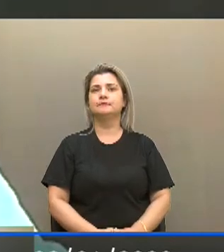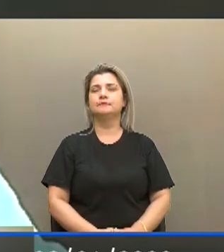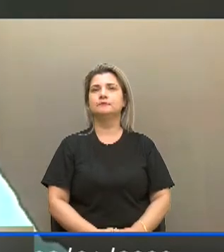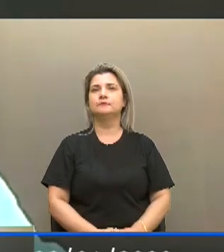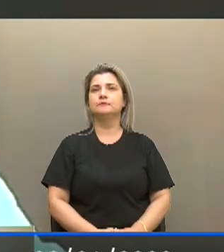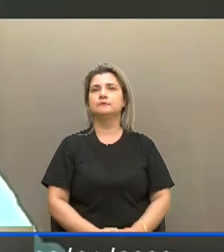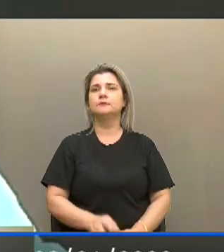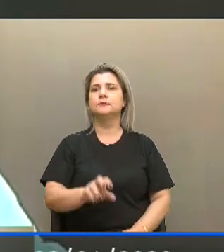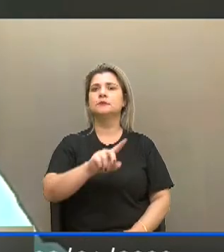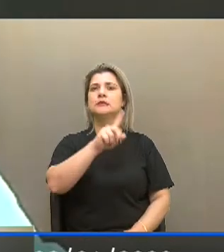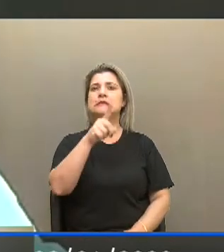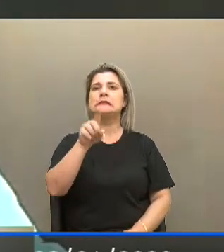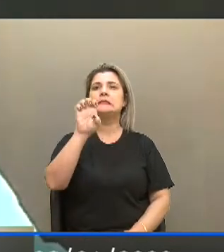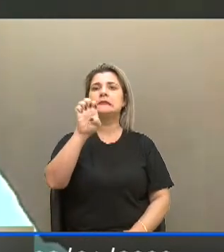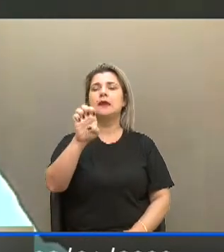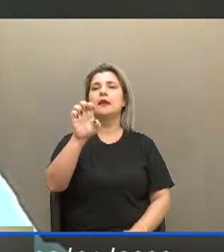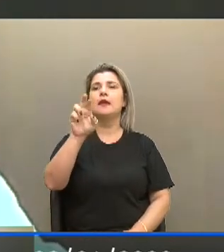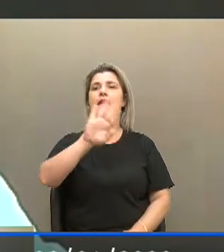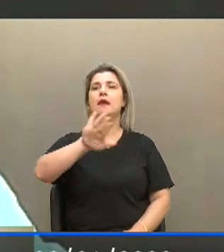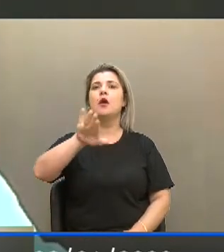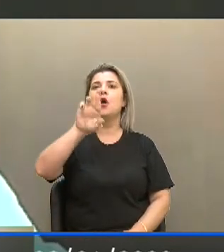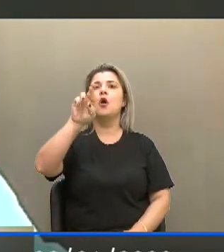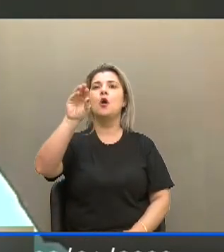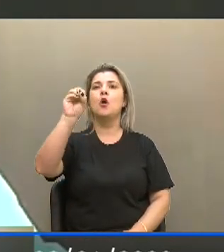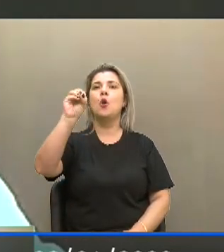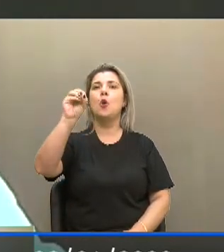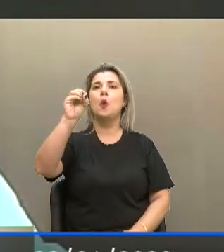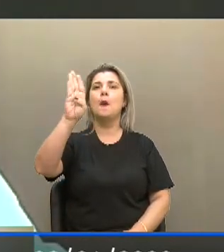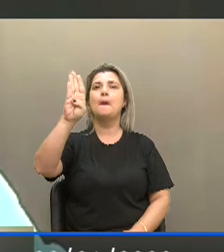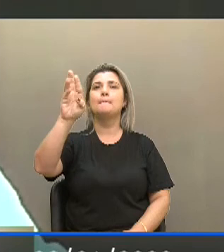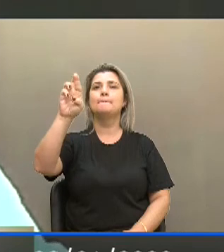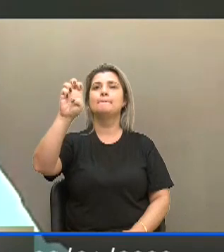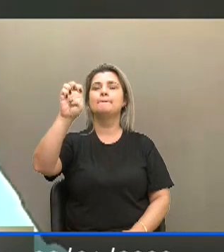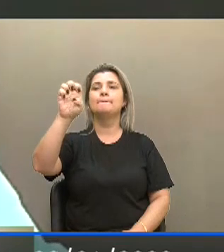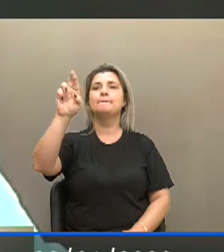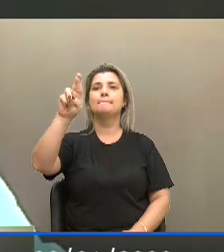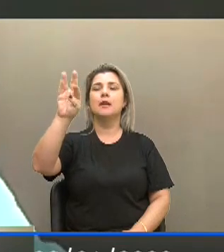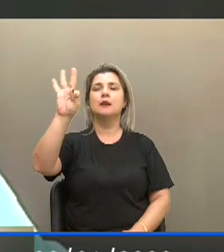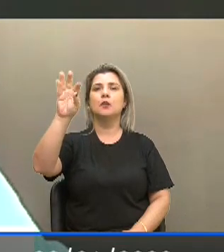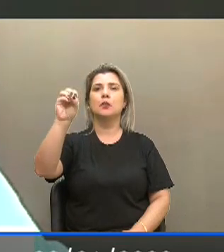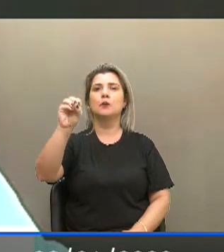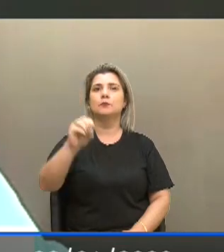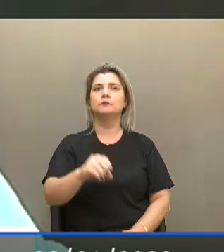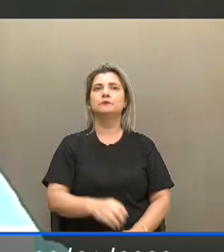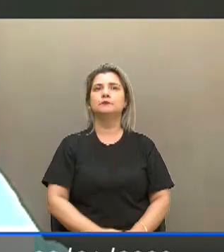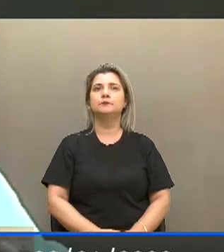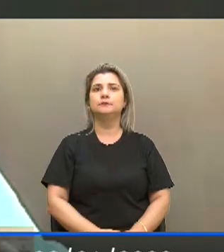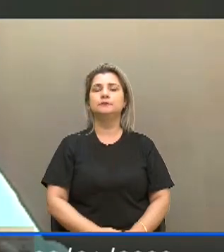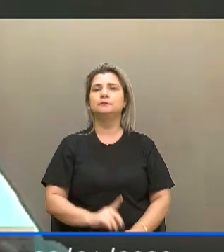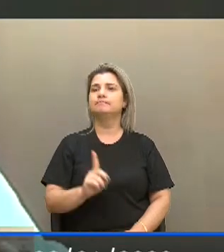O Zé Roberto pediu a palavra antes aí, Zé Roberto. Não? Ah, achei que tinha.